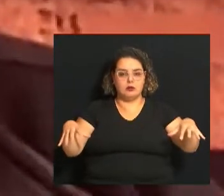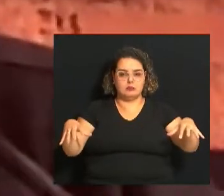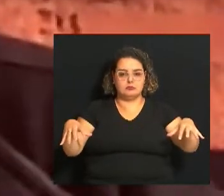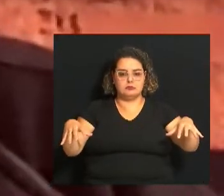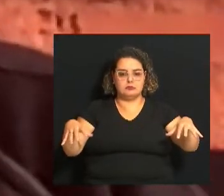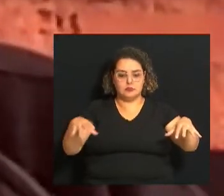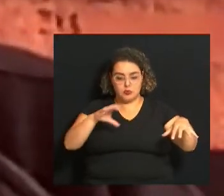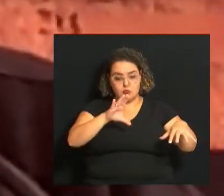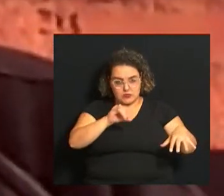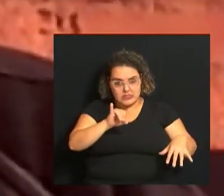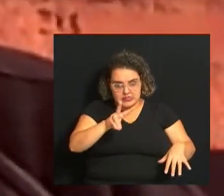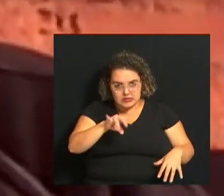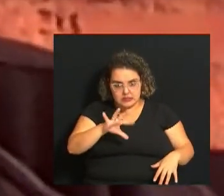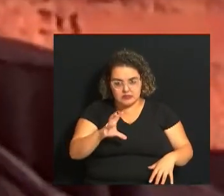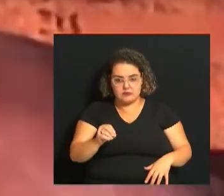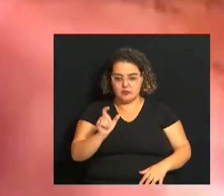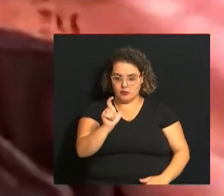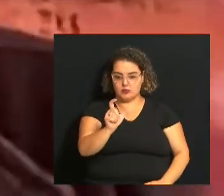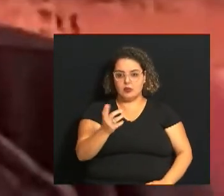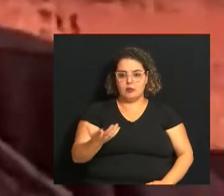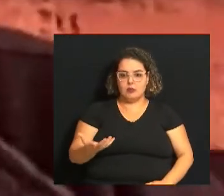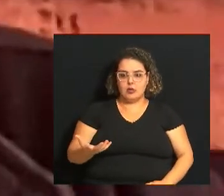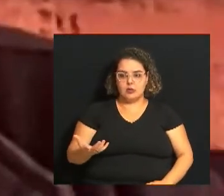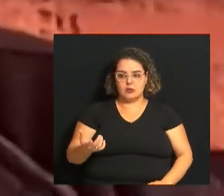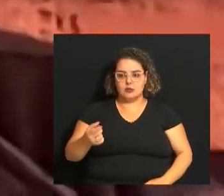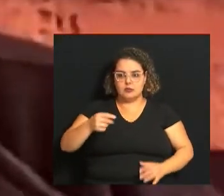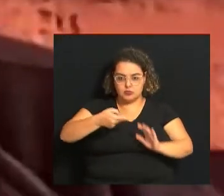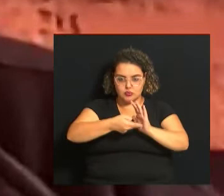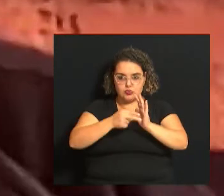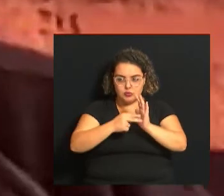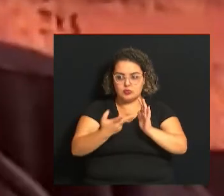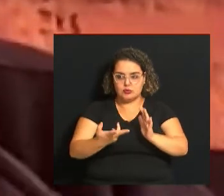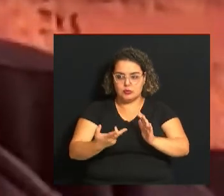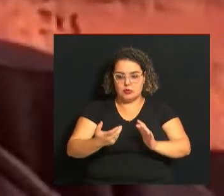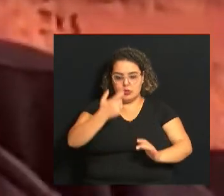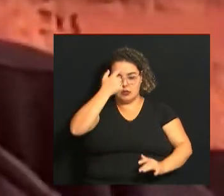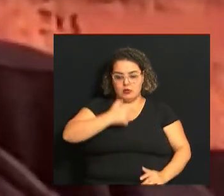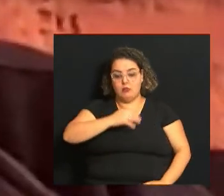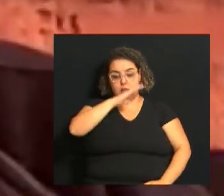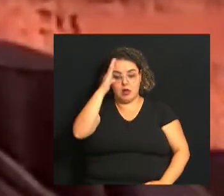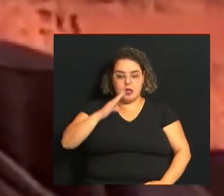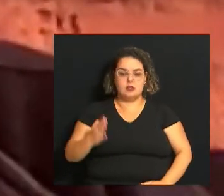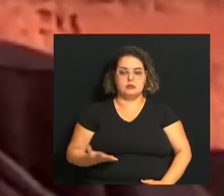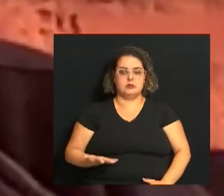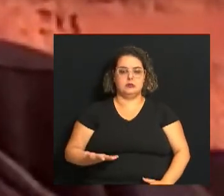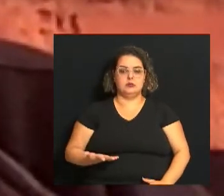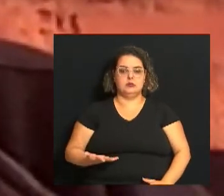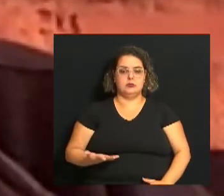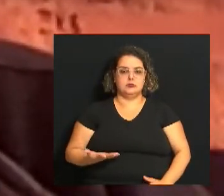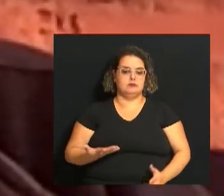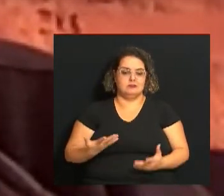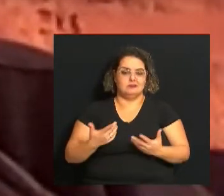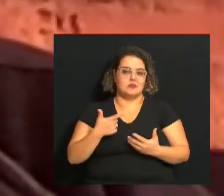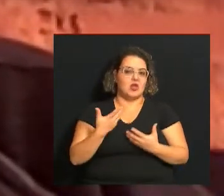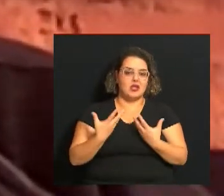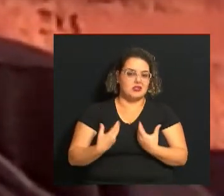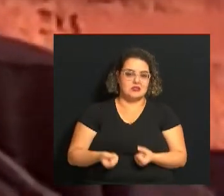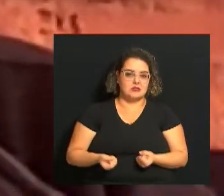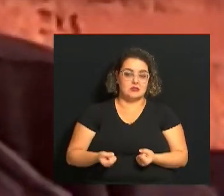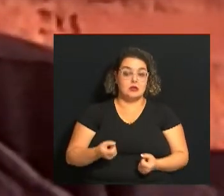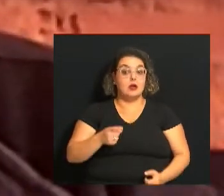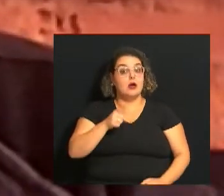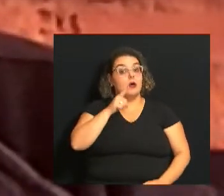mesmo, do seu sentido, né, de ser brasileiro. Então, eu acho que isso é um processo